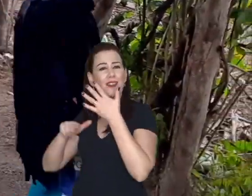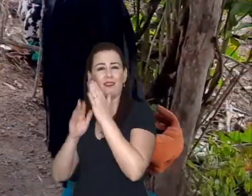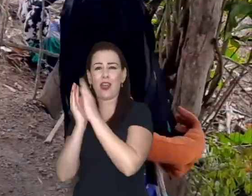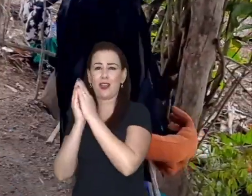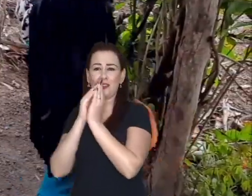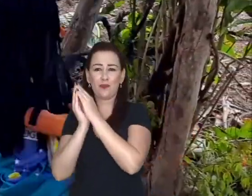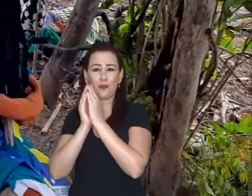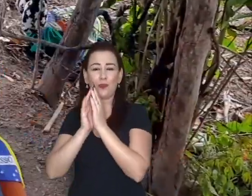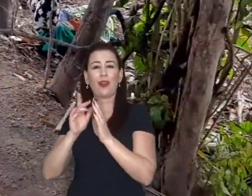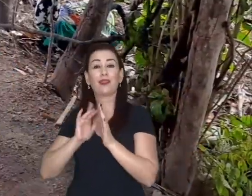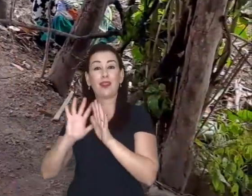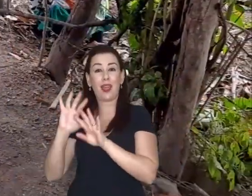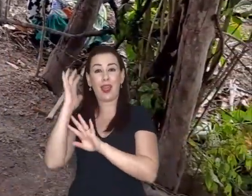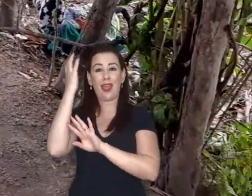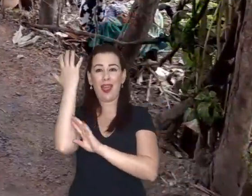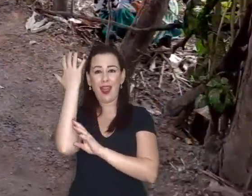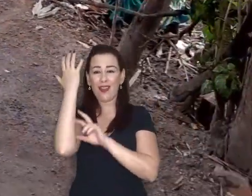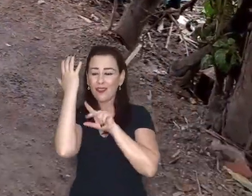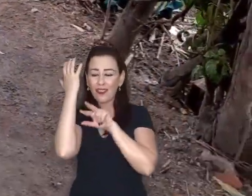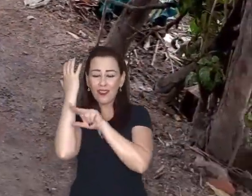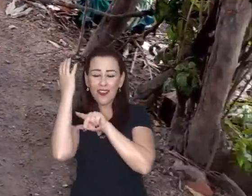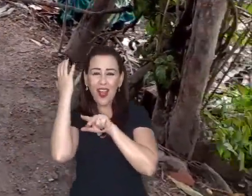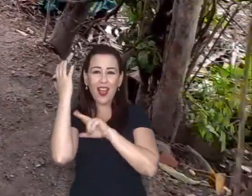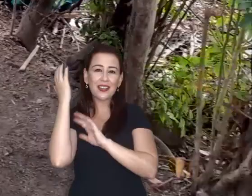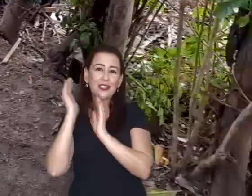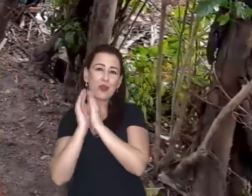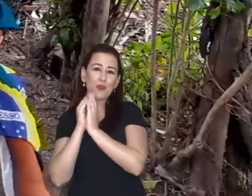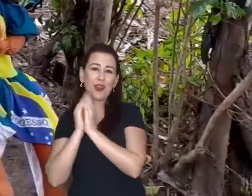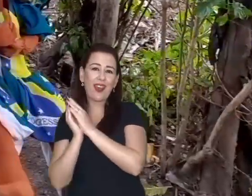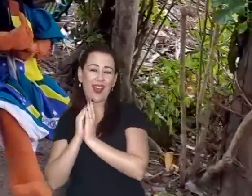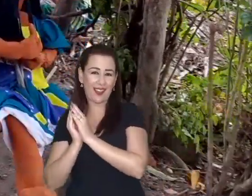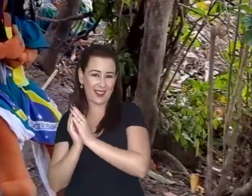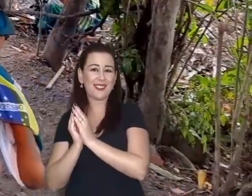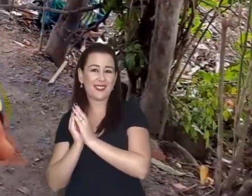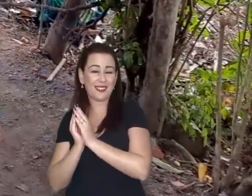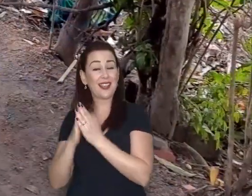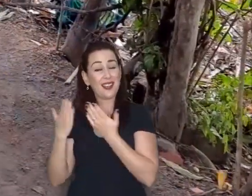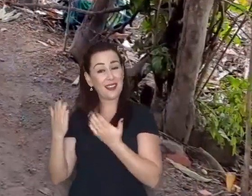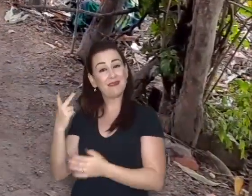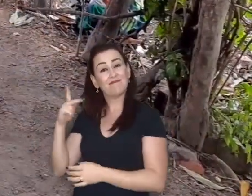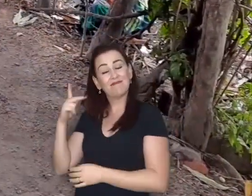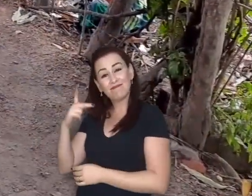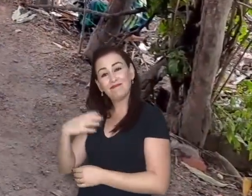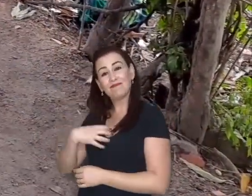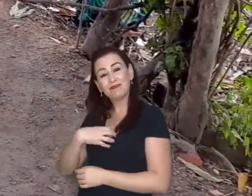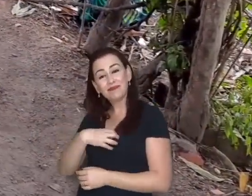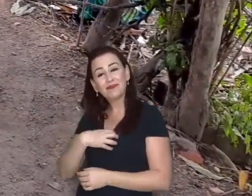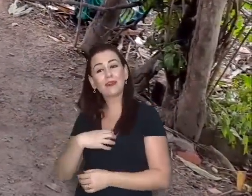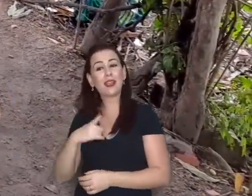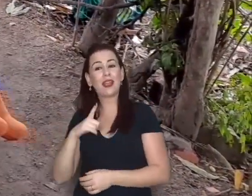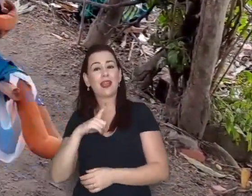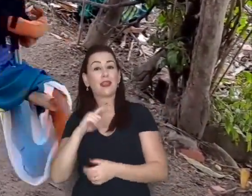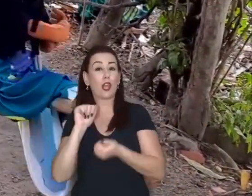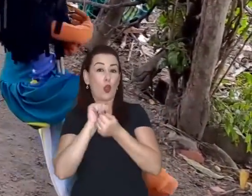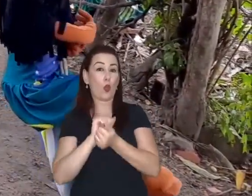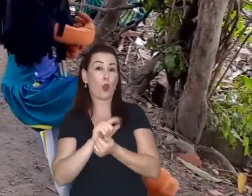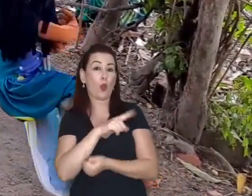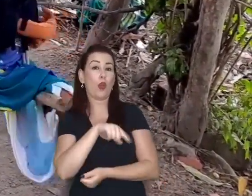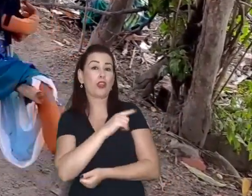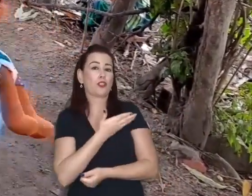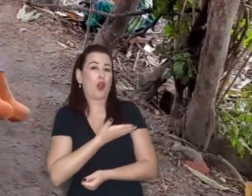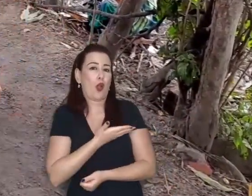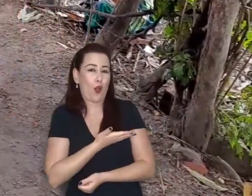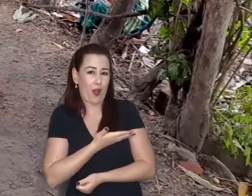árvore, era o pé de cajá. E também a gente realizava, eu realizava com minhas colegas brincadeiras